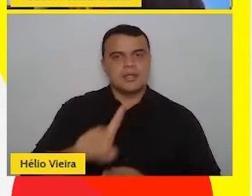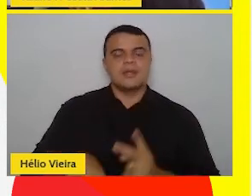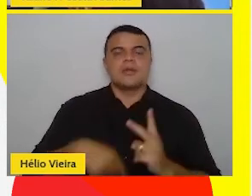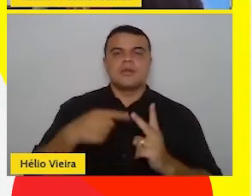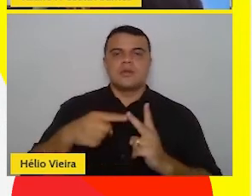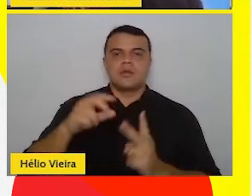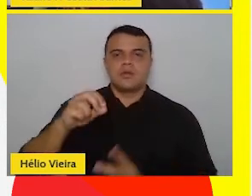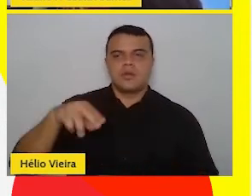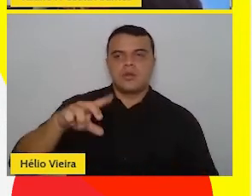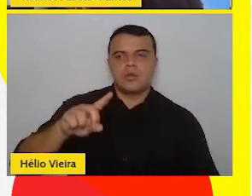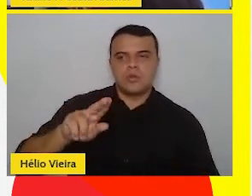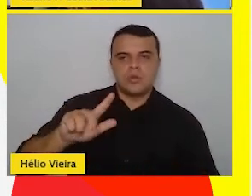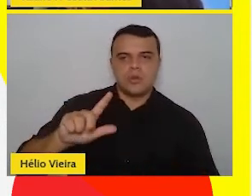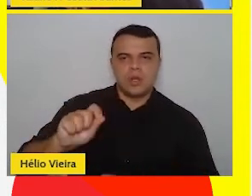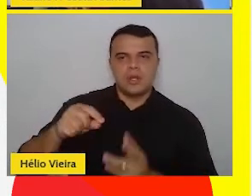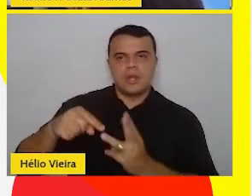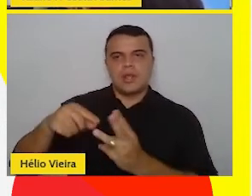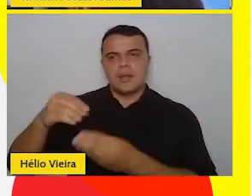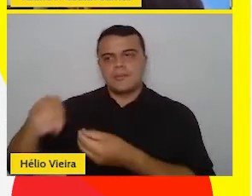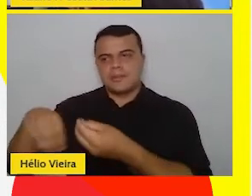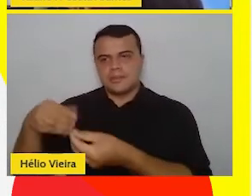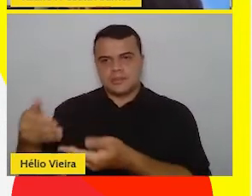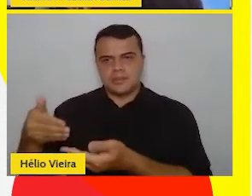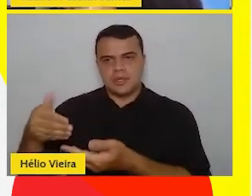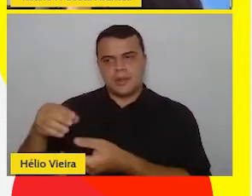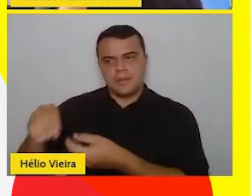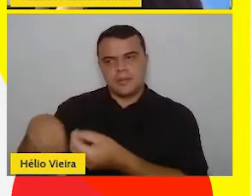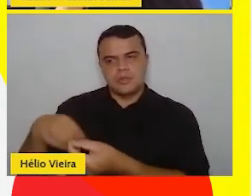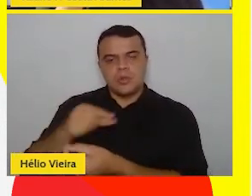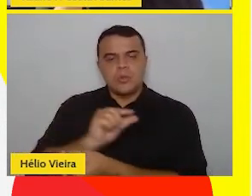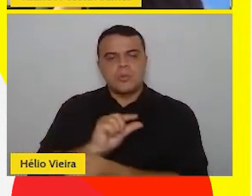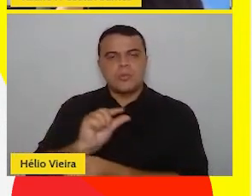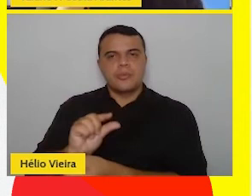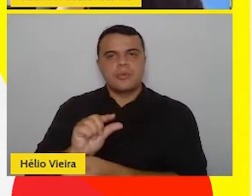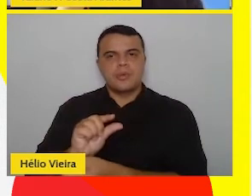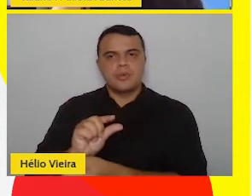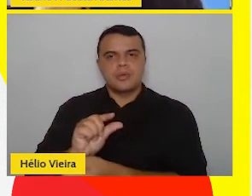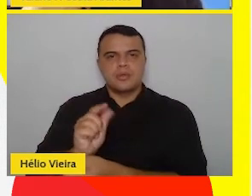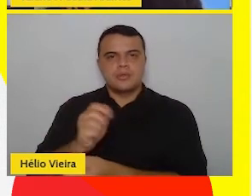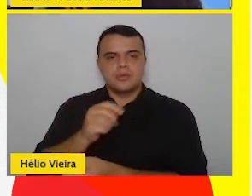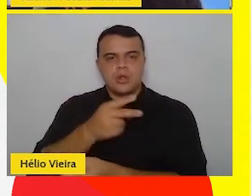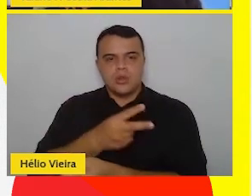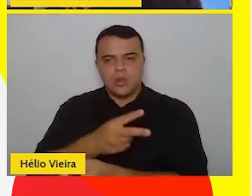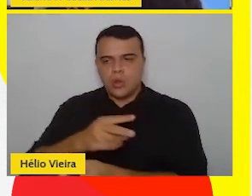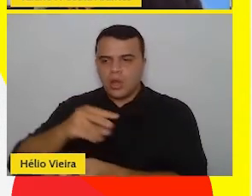linha ondulada e a linha mista, que mistura um pouquinho dessas